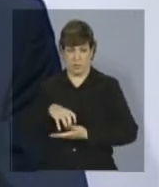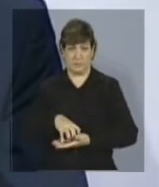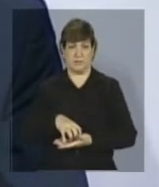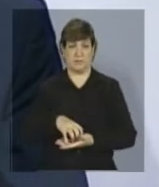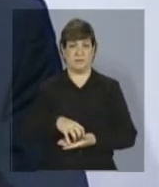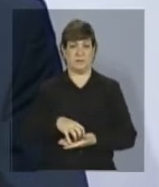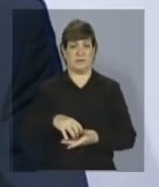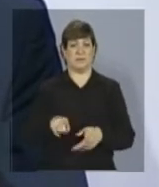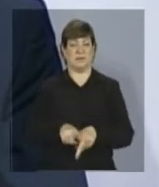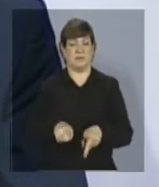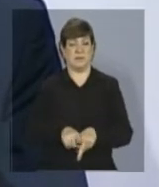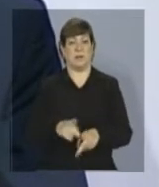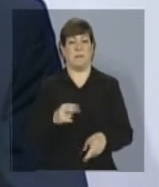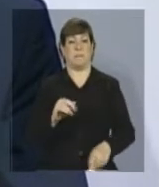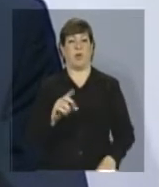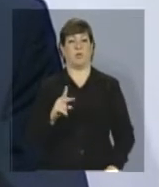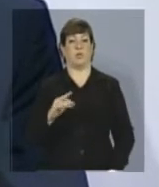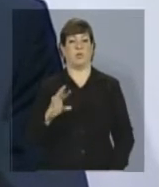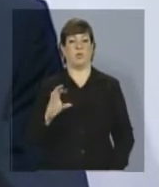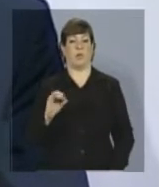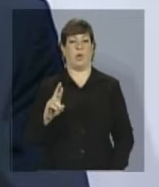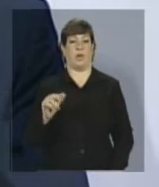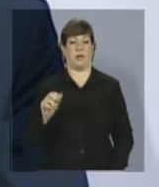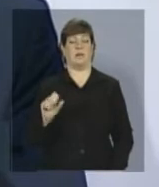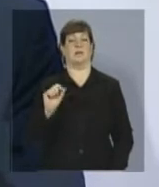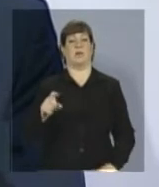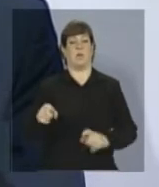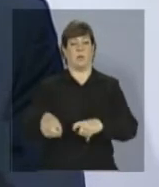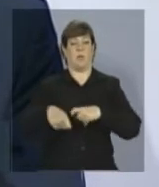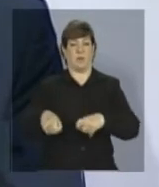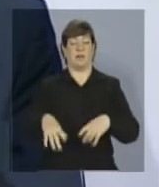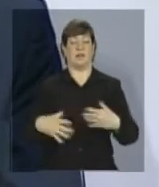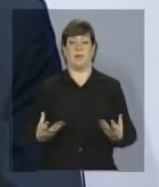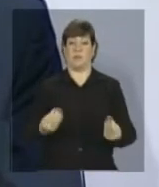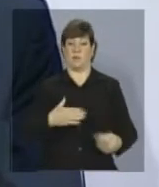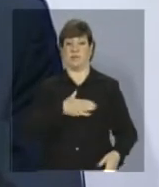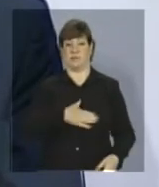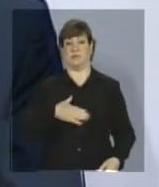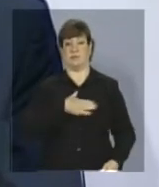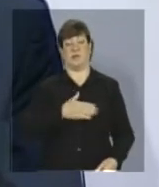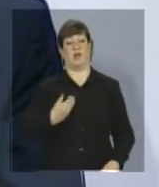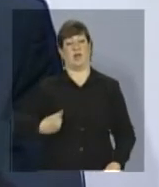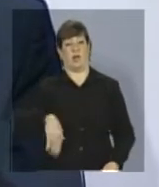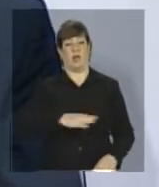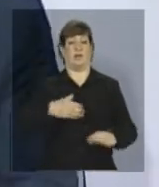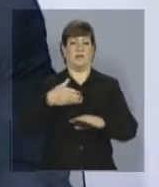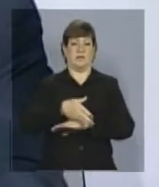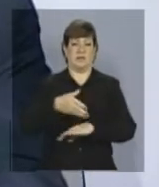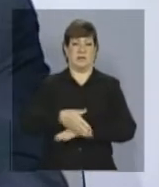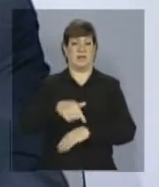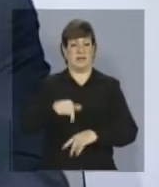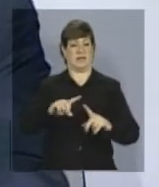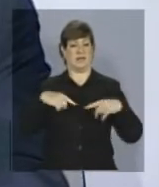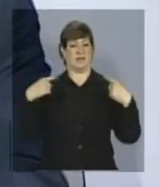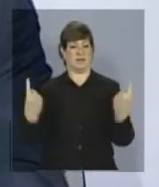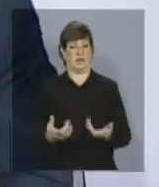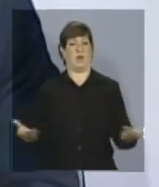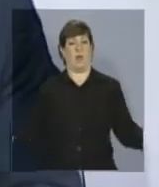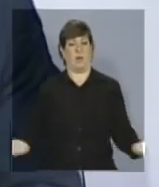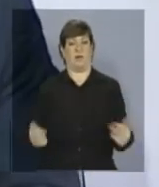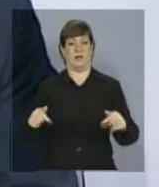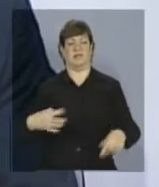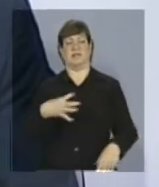das produtoras rurais. Portanto, é com muita honra que nós participamos desse ato.